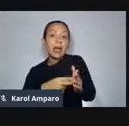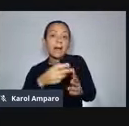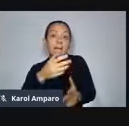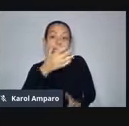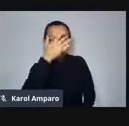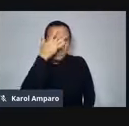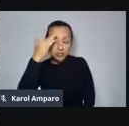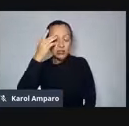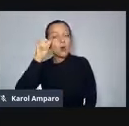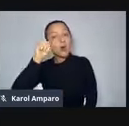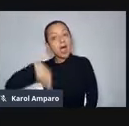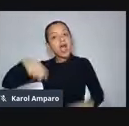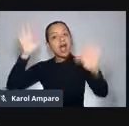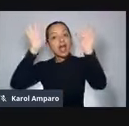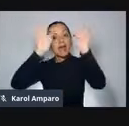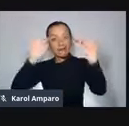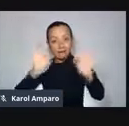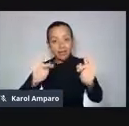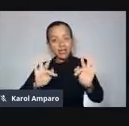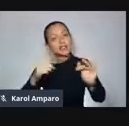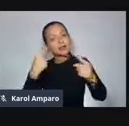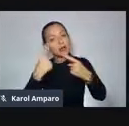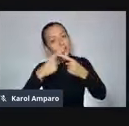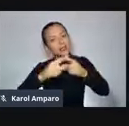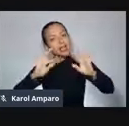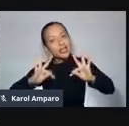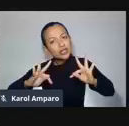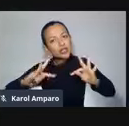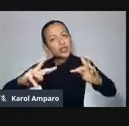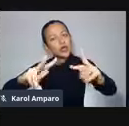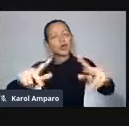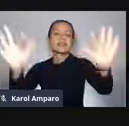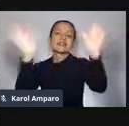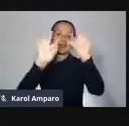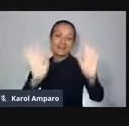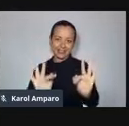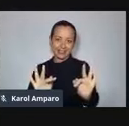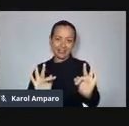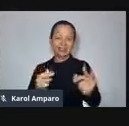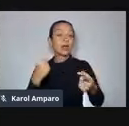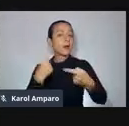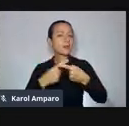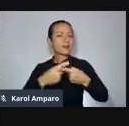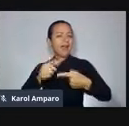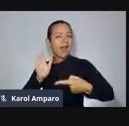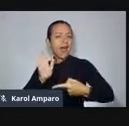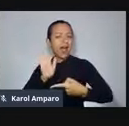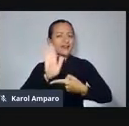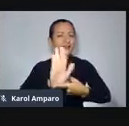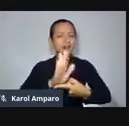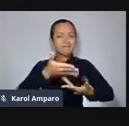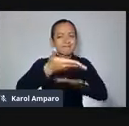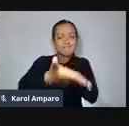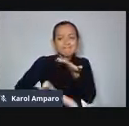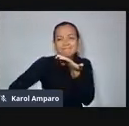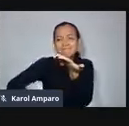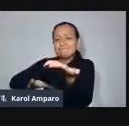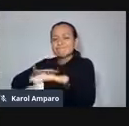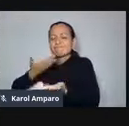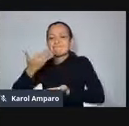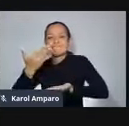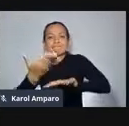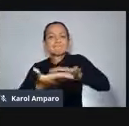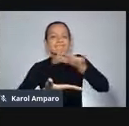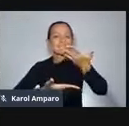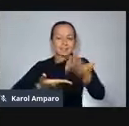nós. E é uma filosofia que consiste em acreditar que cooperando se consegue a harmonia, já